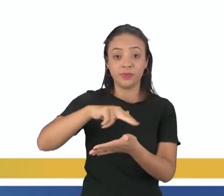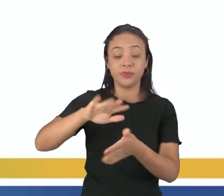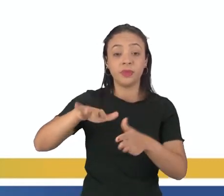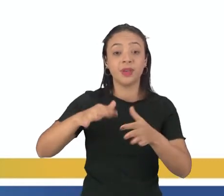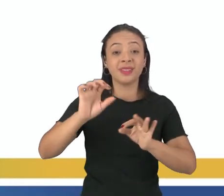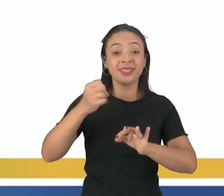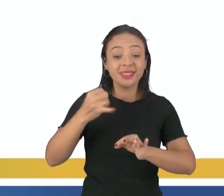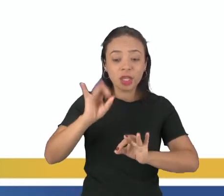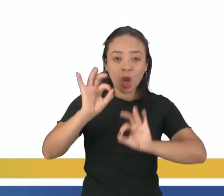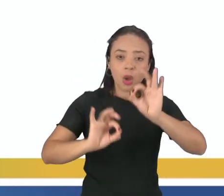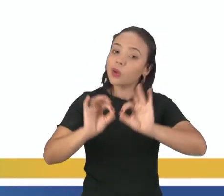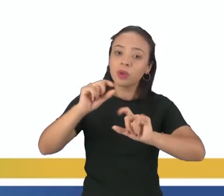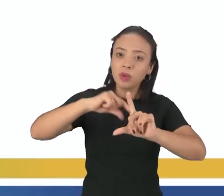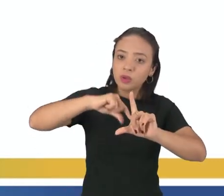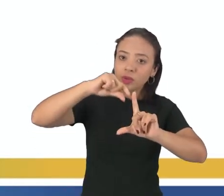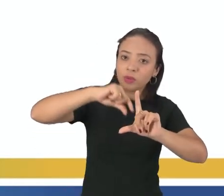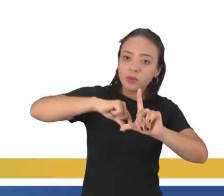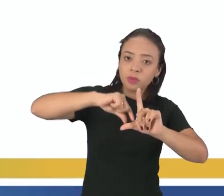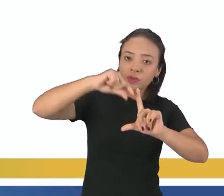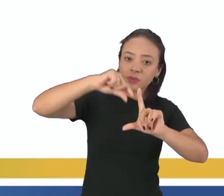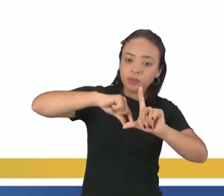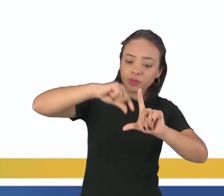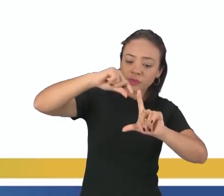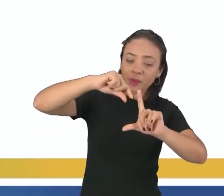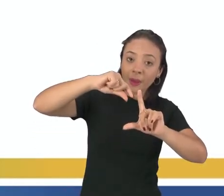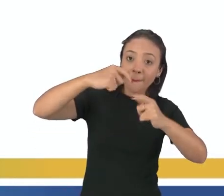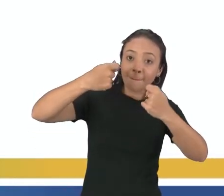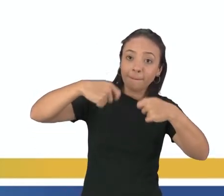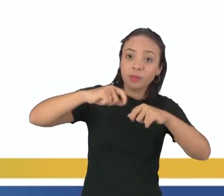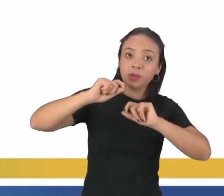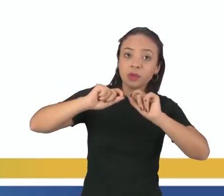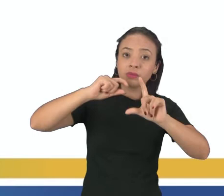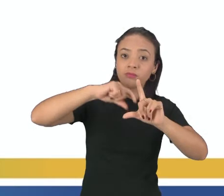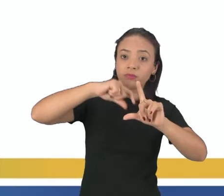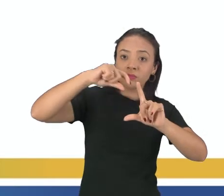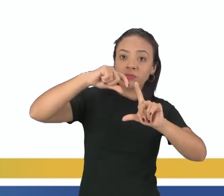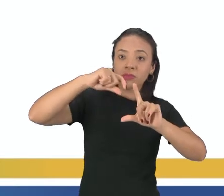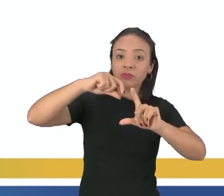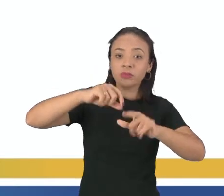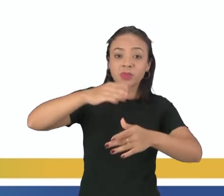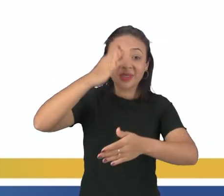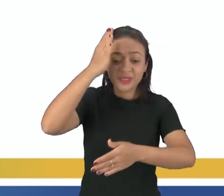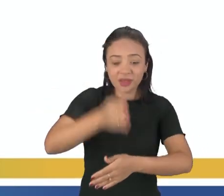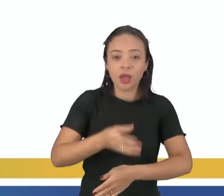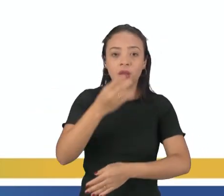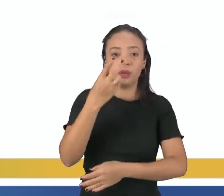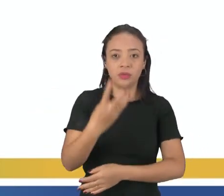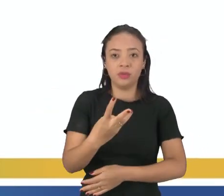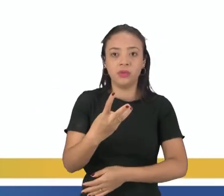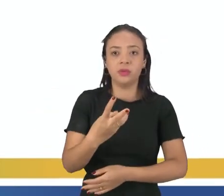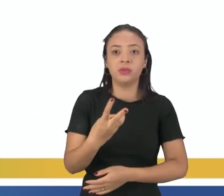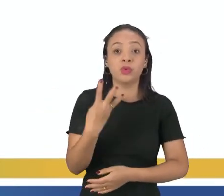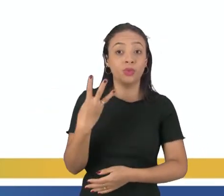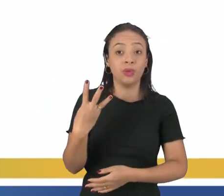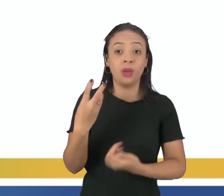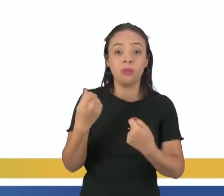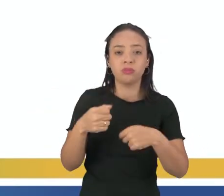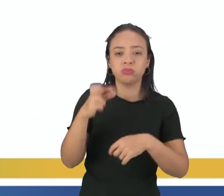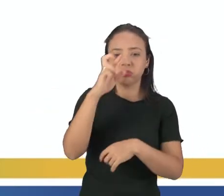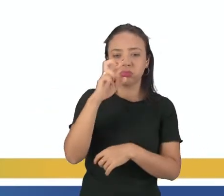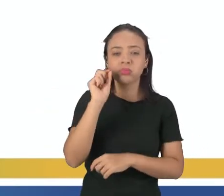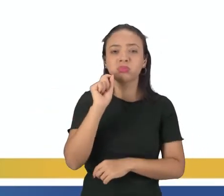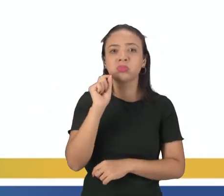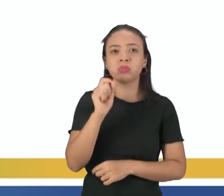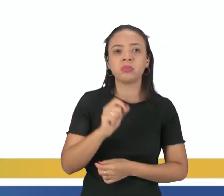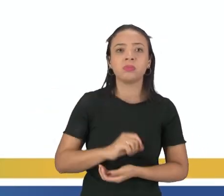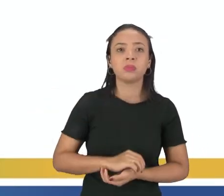construir o meu gráfico de barras eles têm que estar exatamente no 3. Coisas que nós podemos observar nesse meu